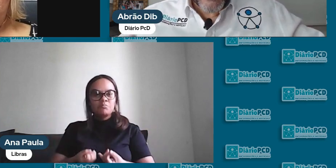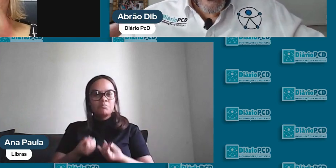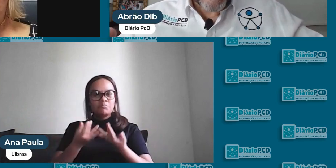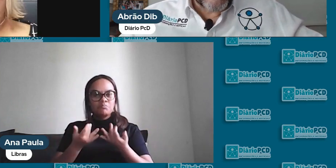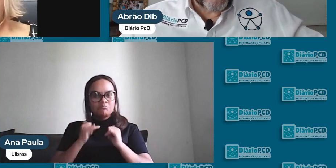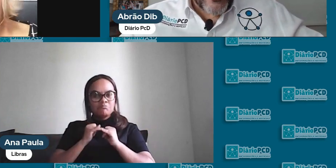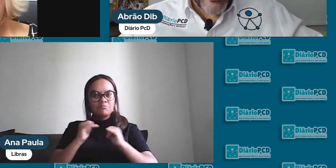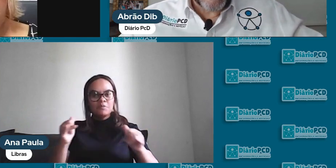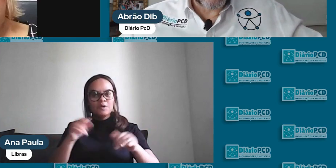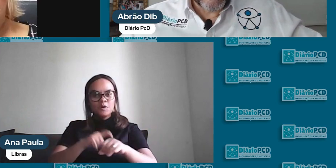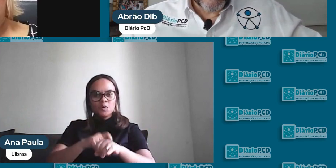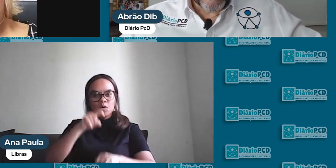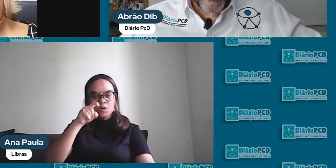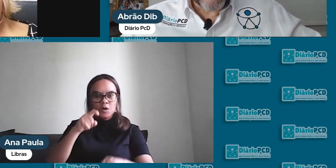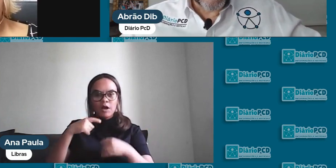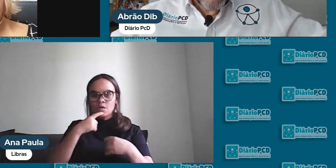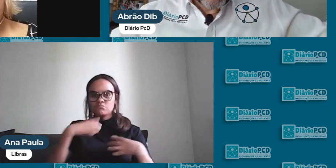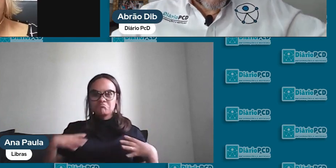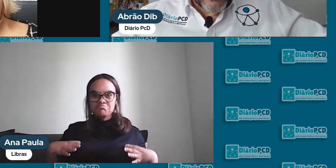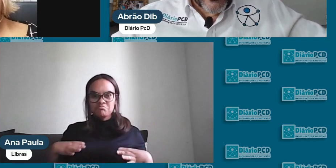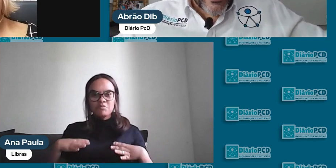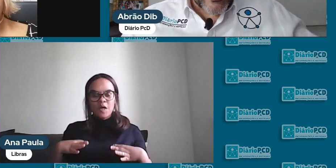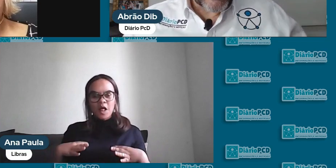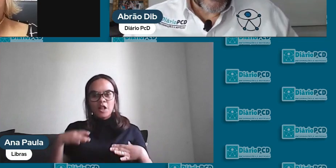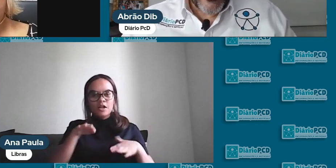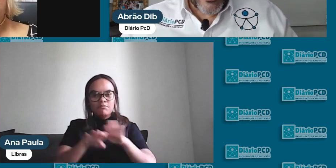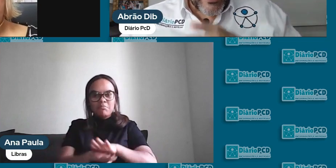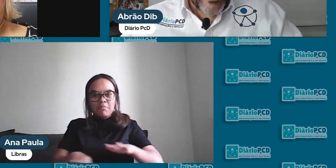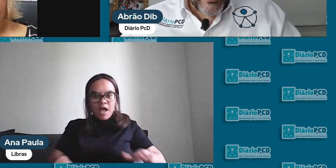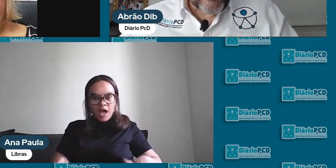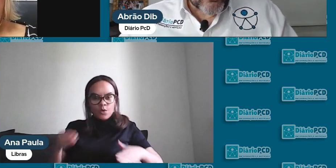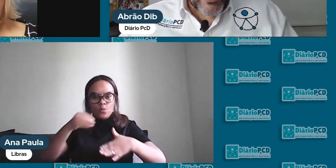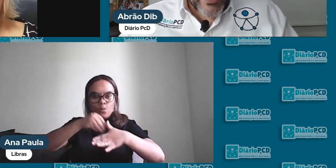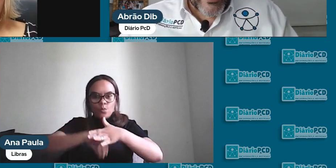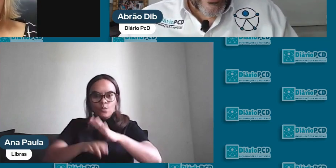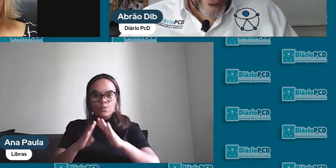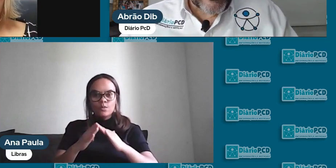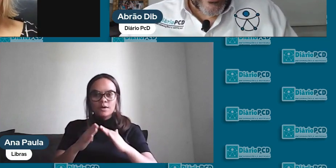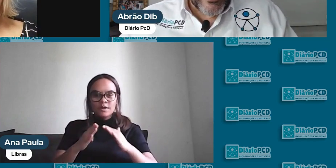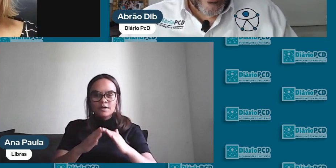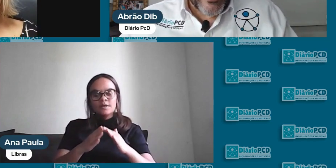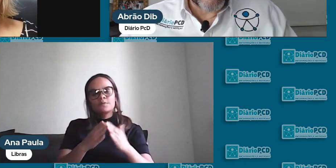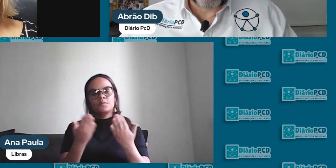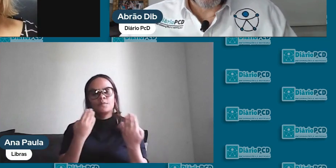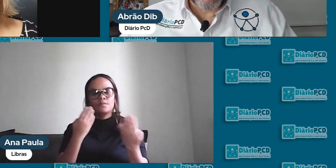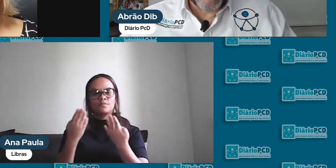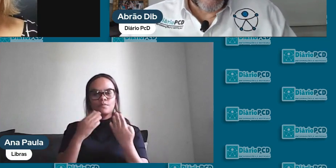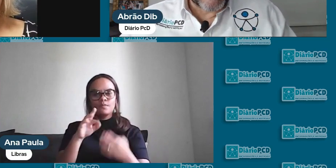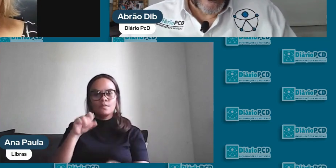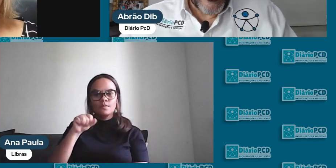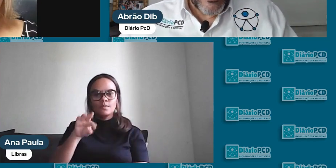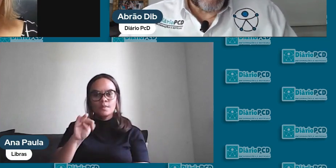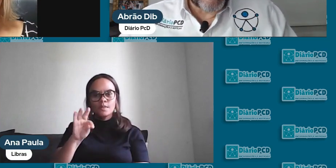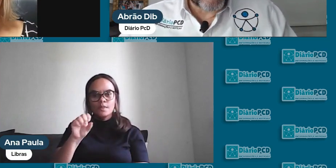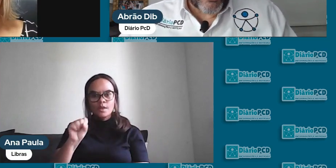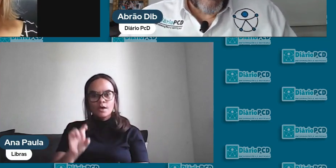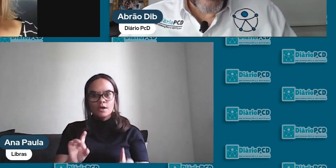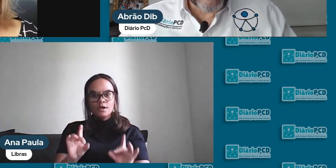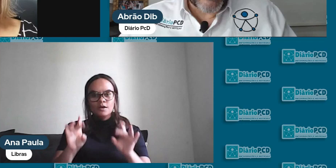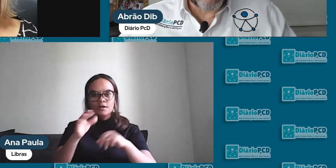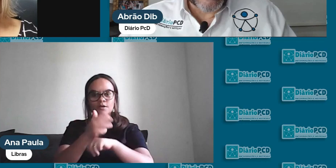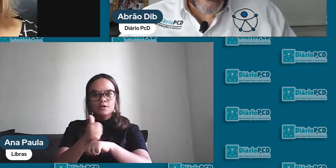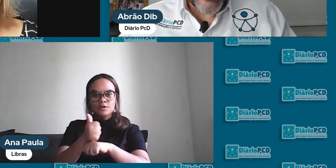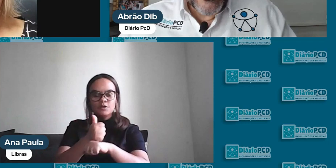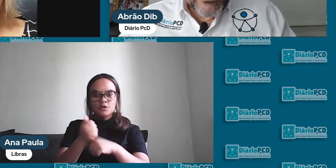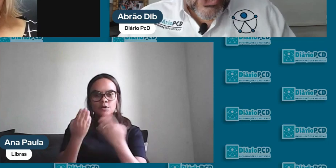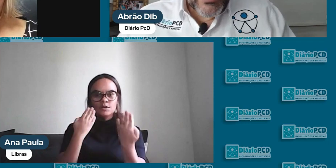momento da chegada de férias, das crianças em casa. A doutora Renata, ela é especialista em